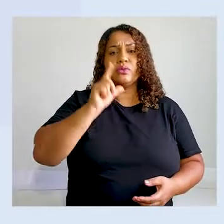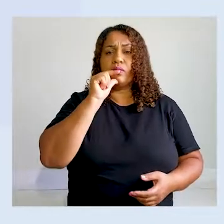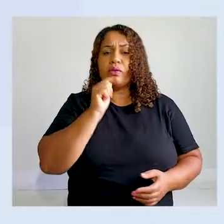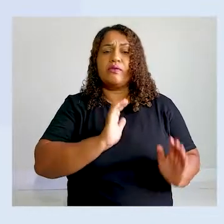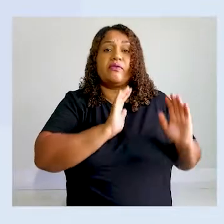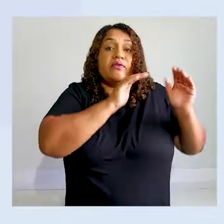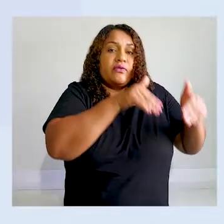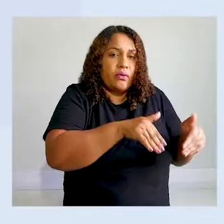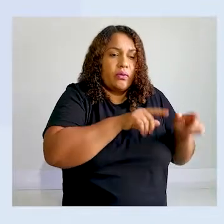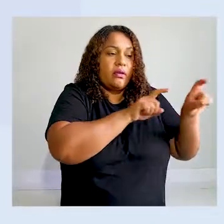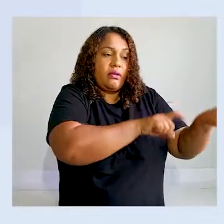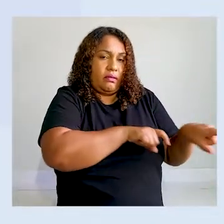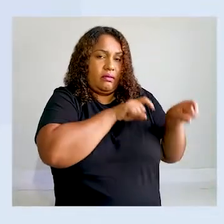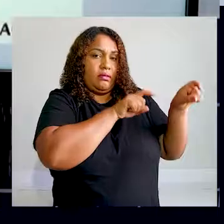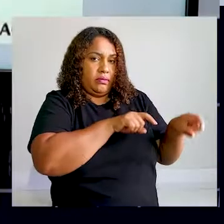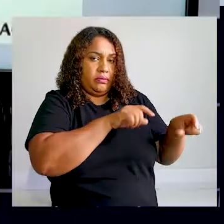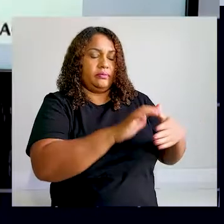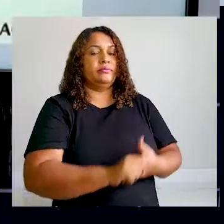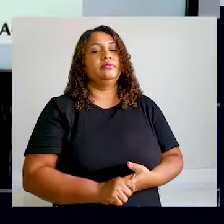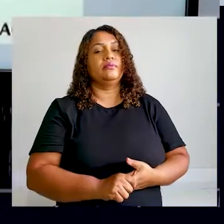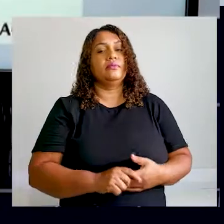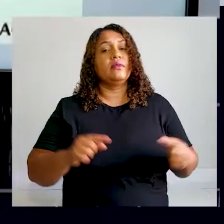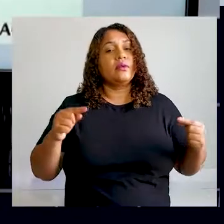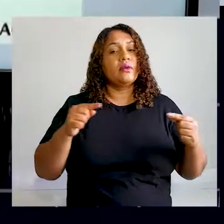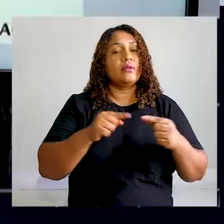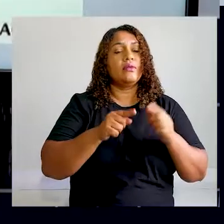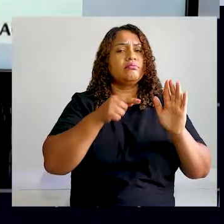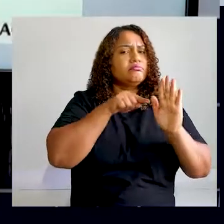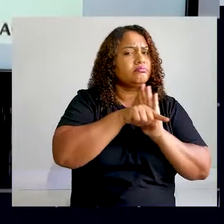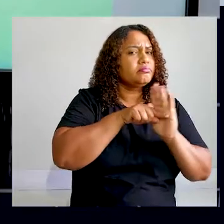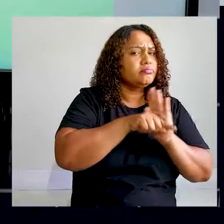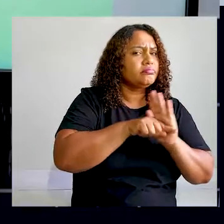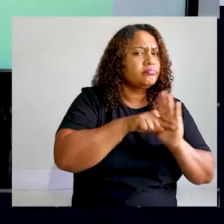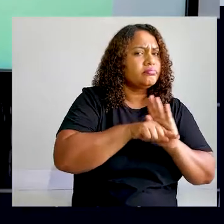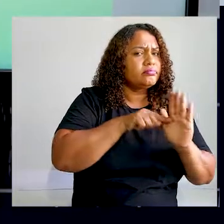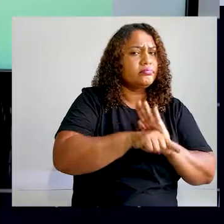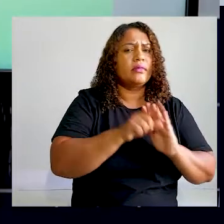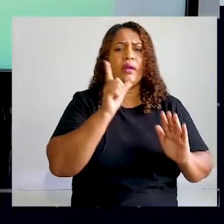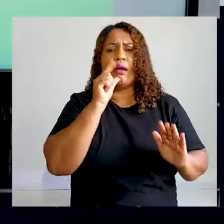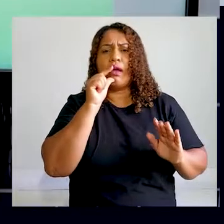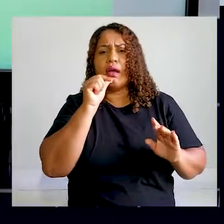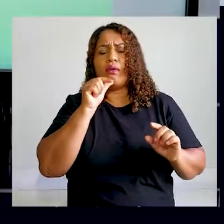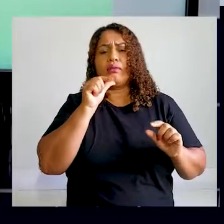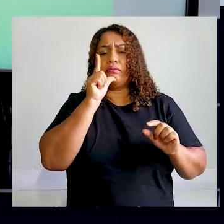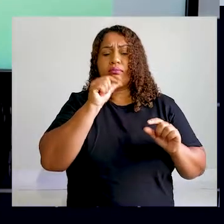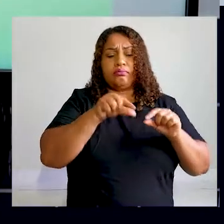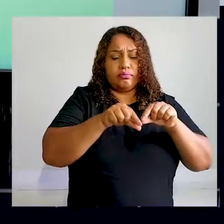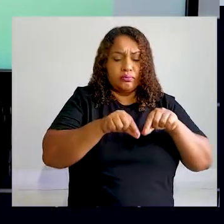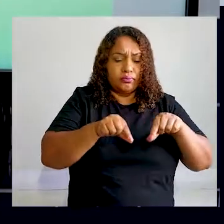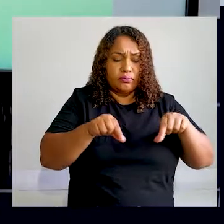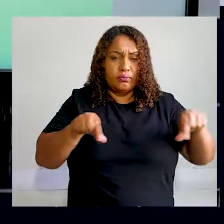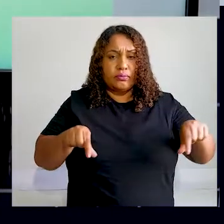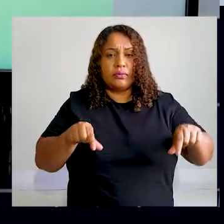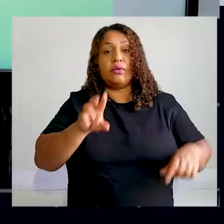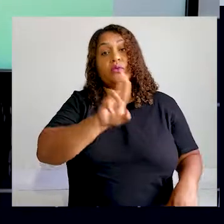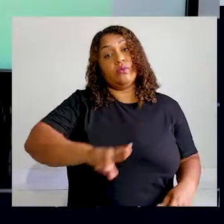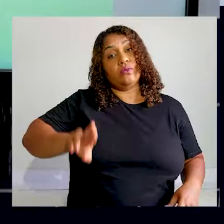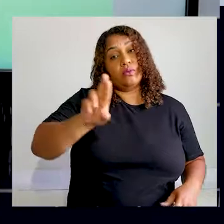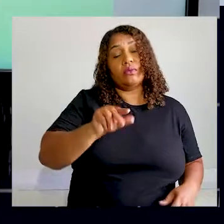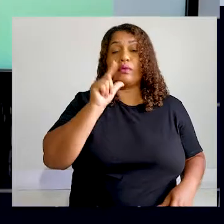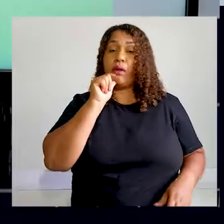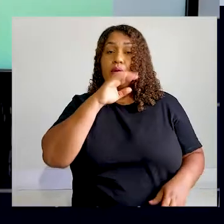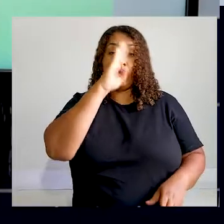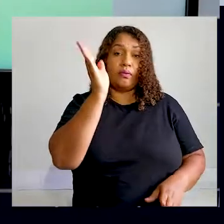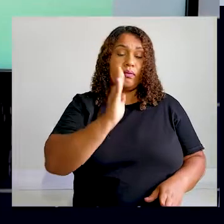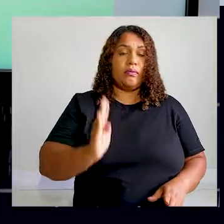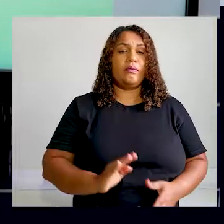é voltado ao setor agrícola. De acordo com a Agência Nacional de Águas e Saneamento Básico, o uso de